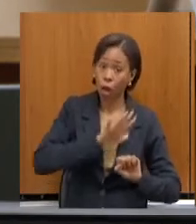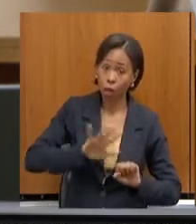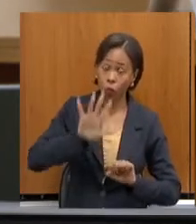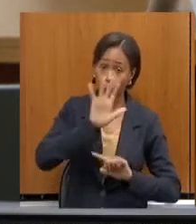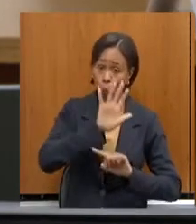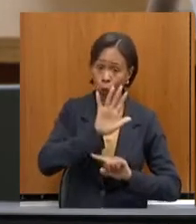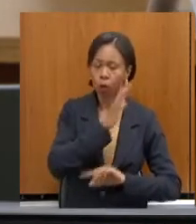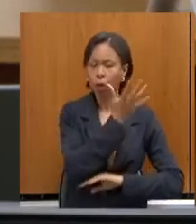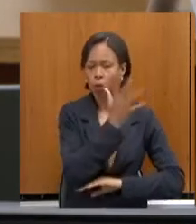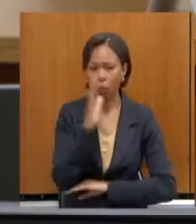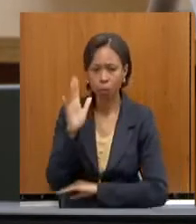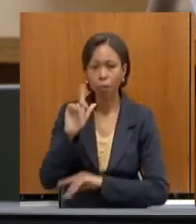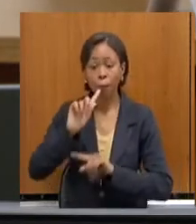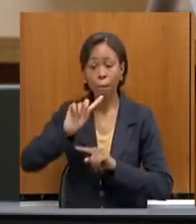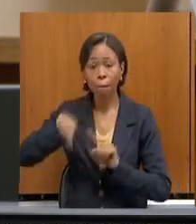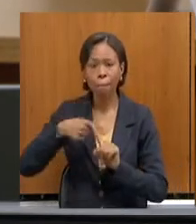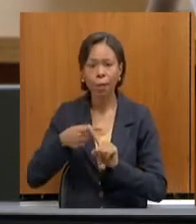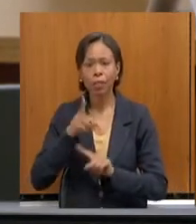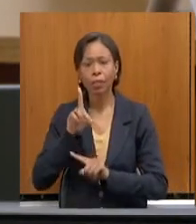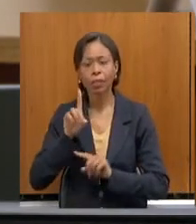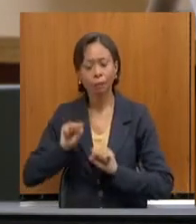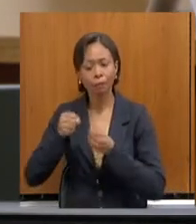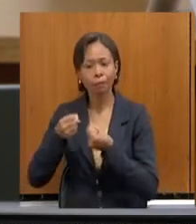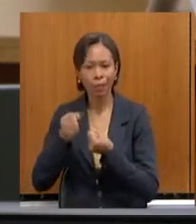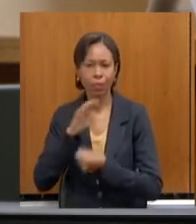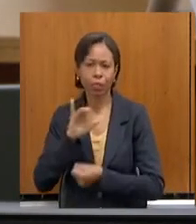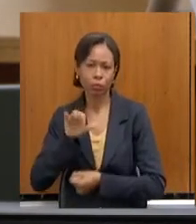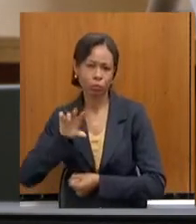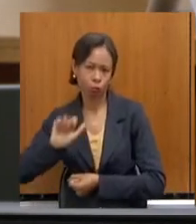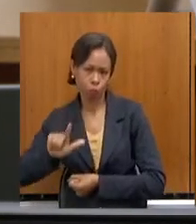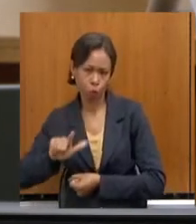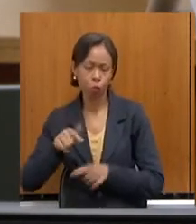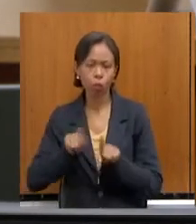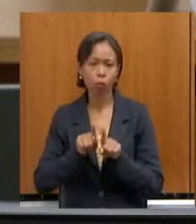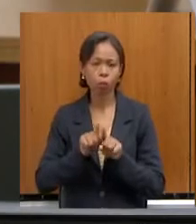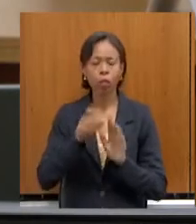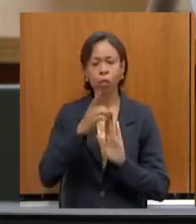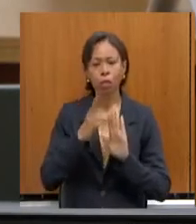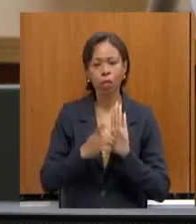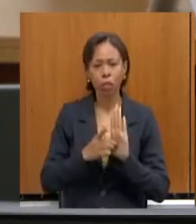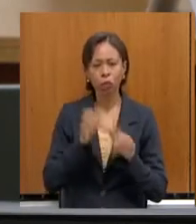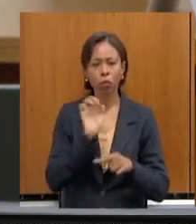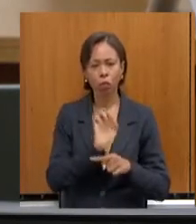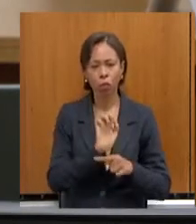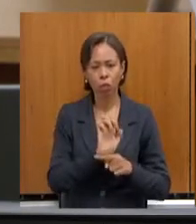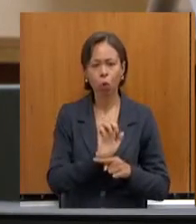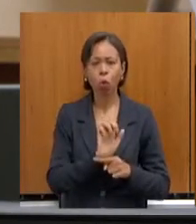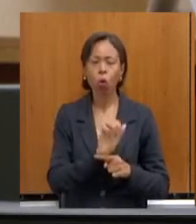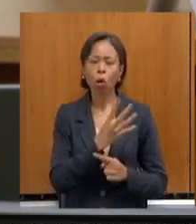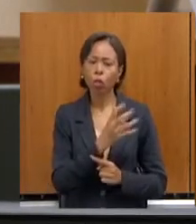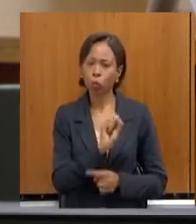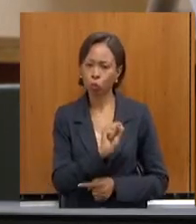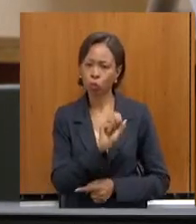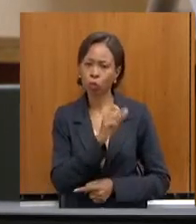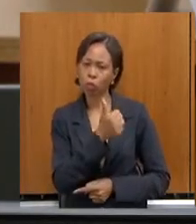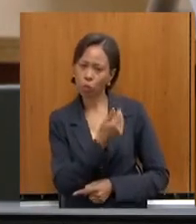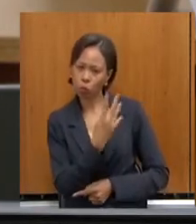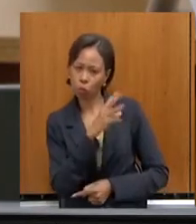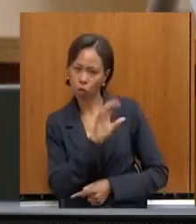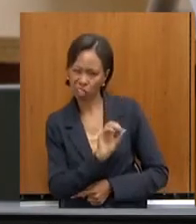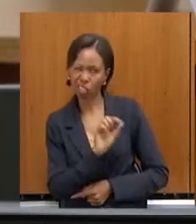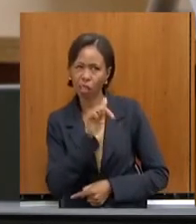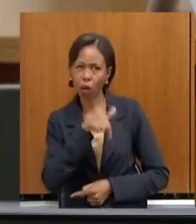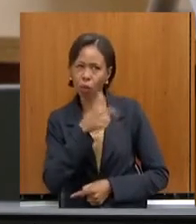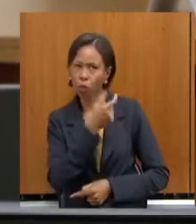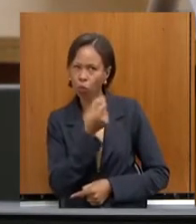e o Decreto Estadual é 48 140 também agora do início de